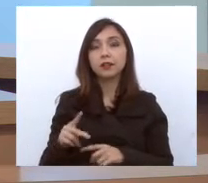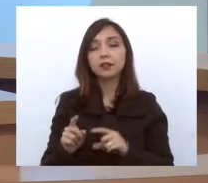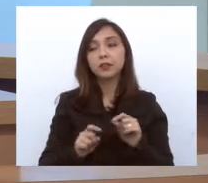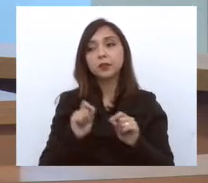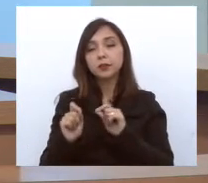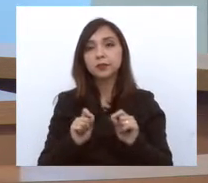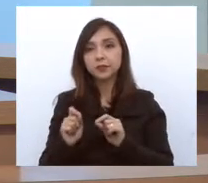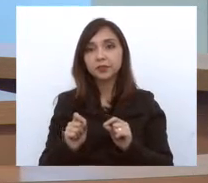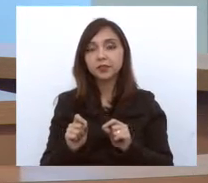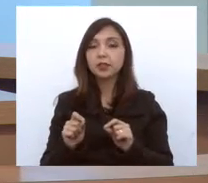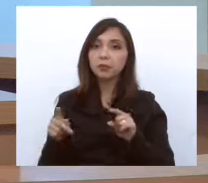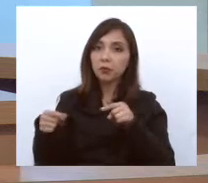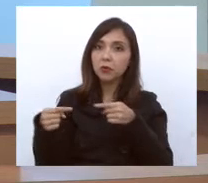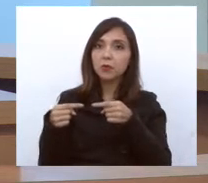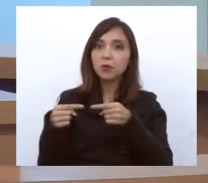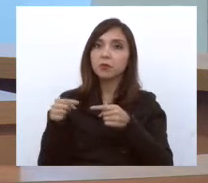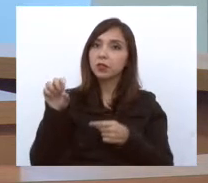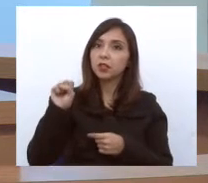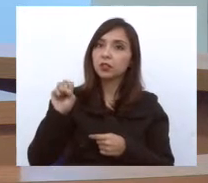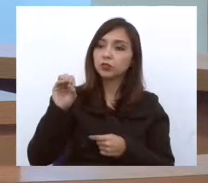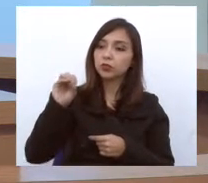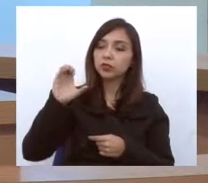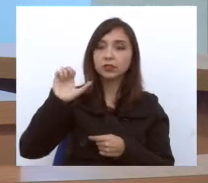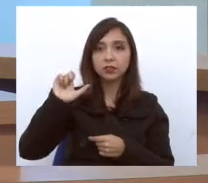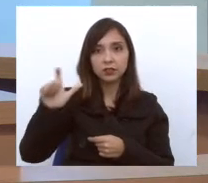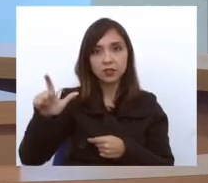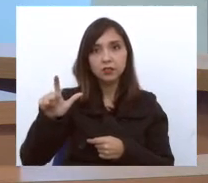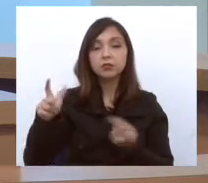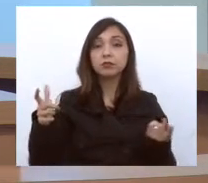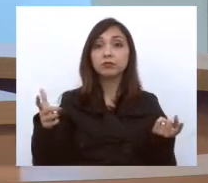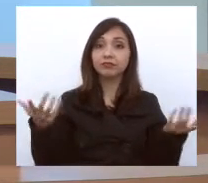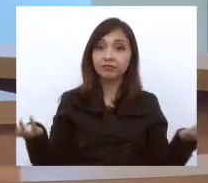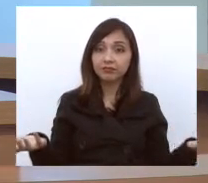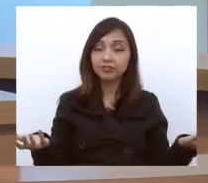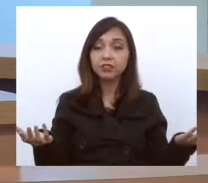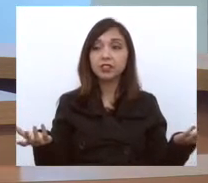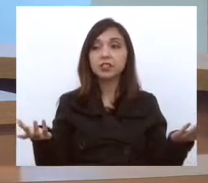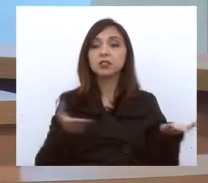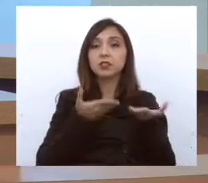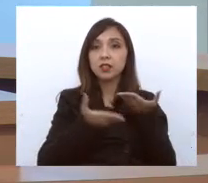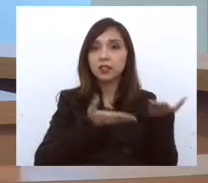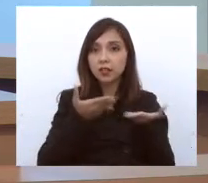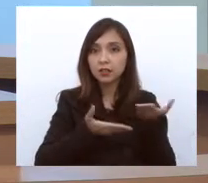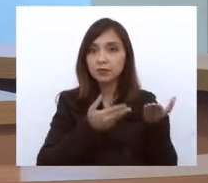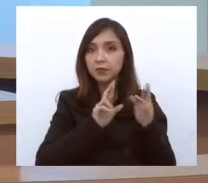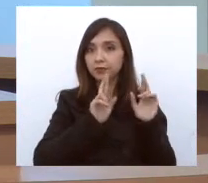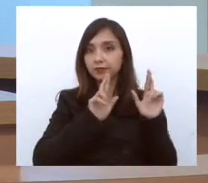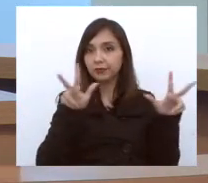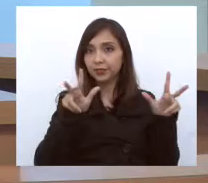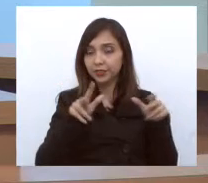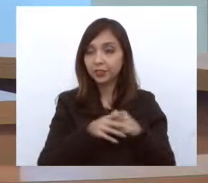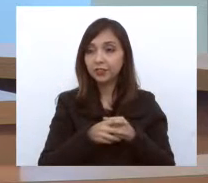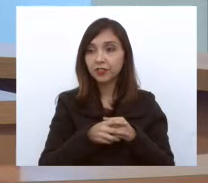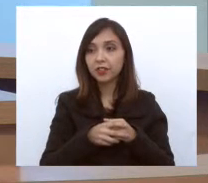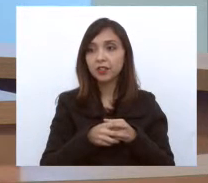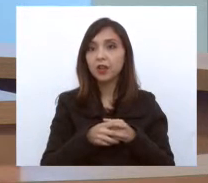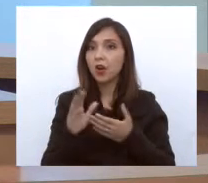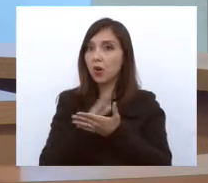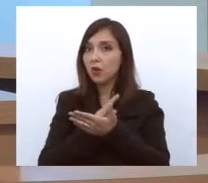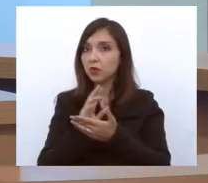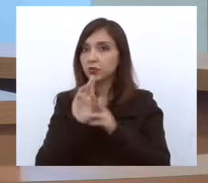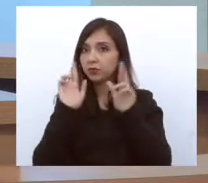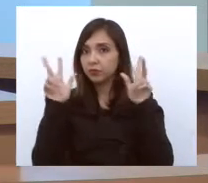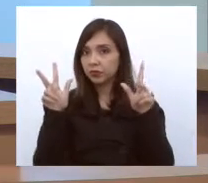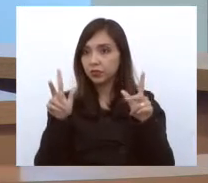em relação à sua vida social. Ou seja, tratamento diferente para os